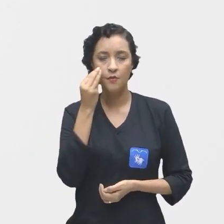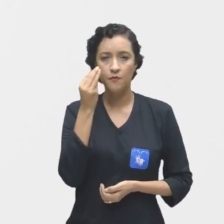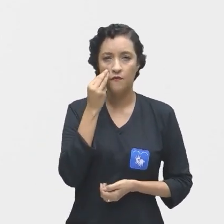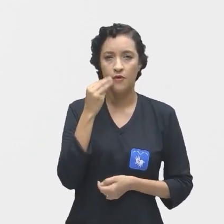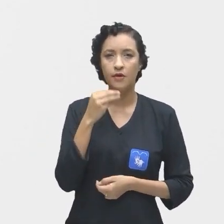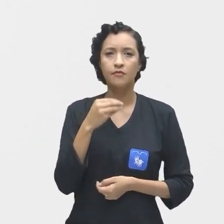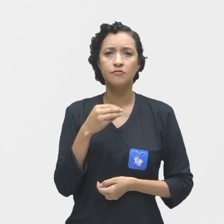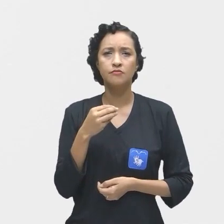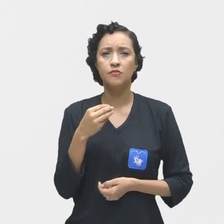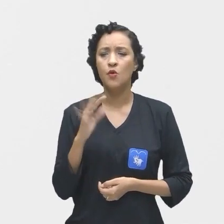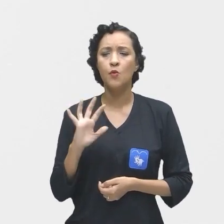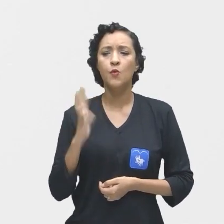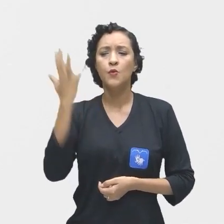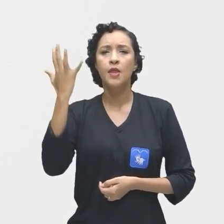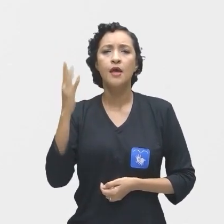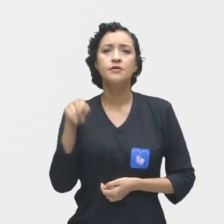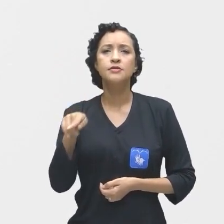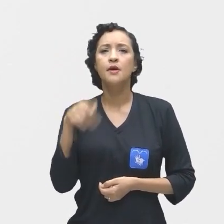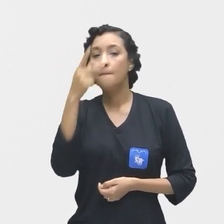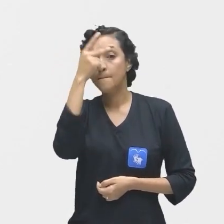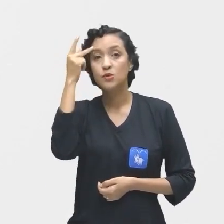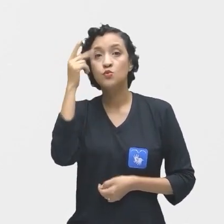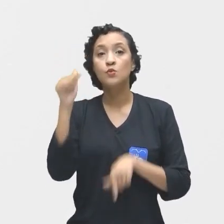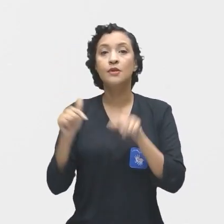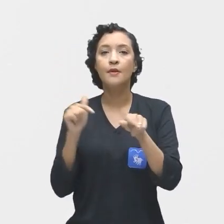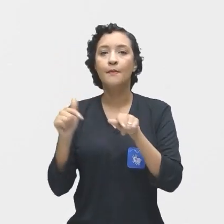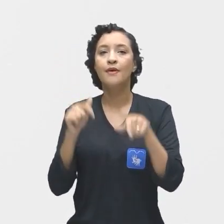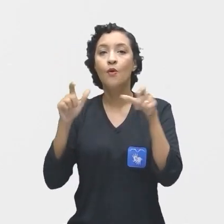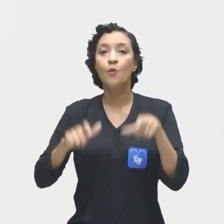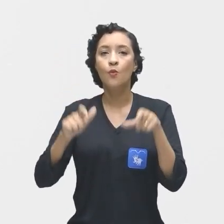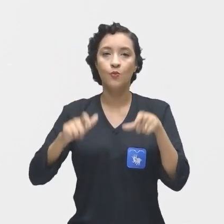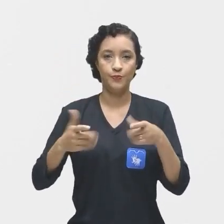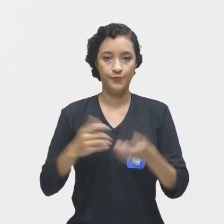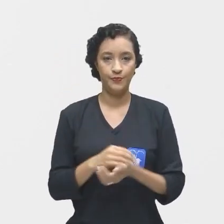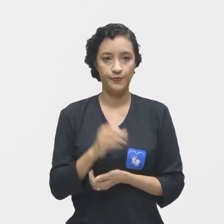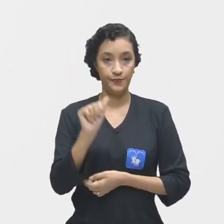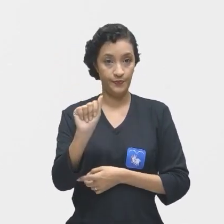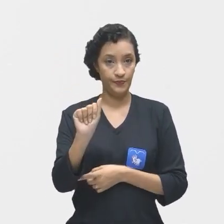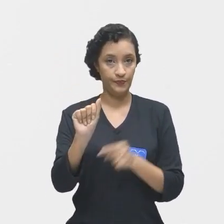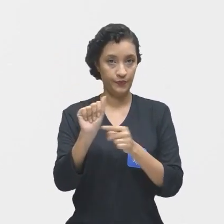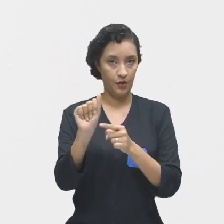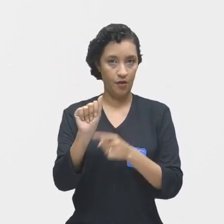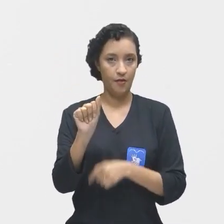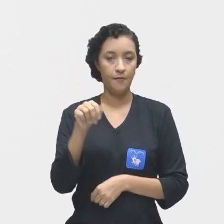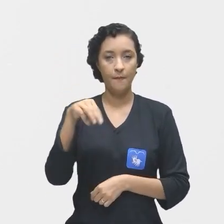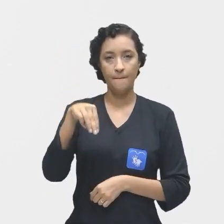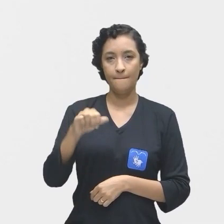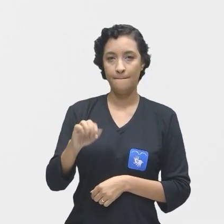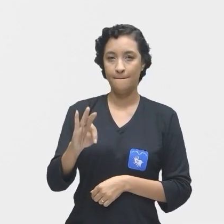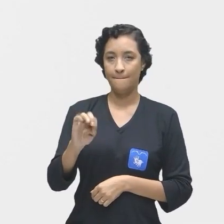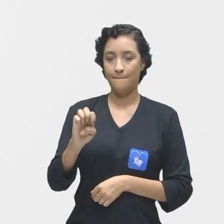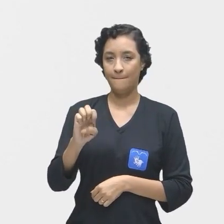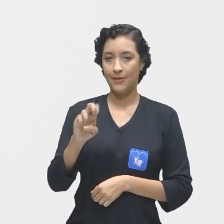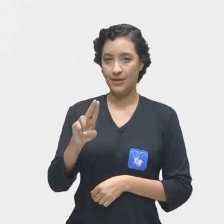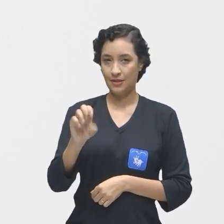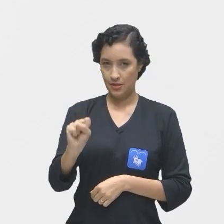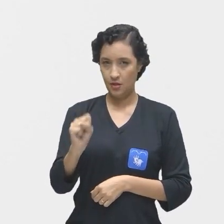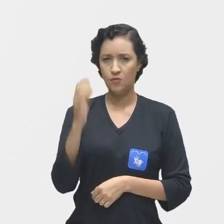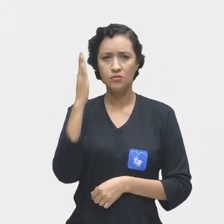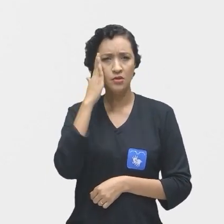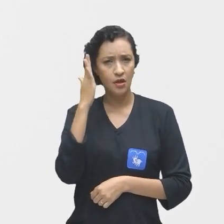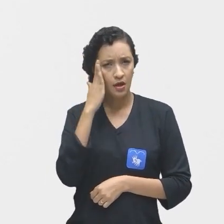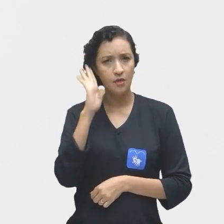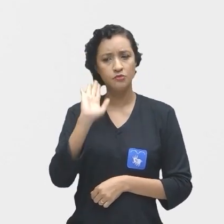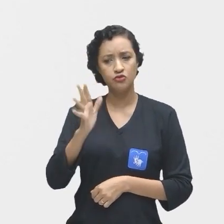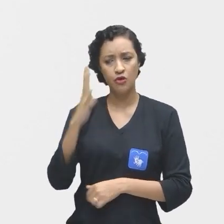descobrir em que setor essas pessoas trabalham. Vamos lá? Letra A. Mateus sabe que já está próxima a